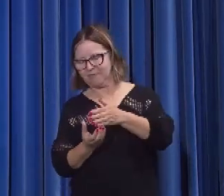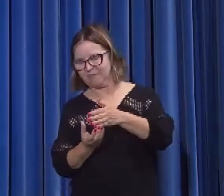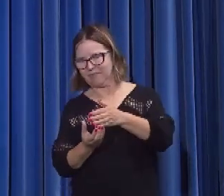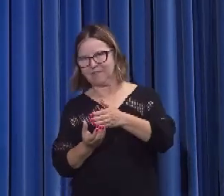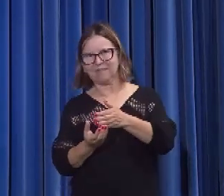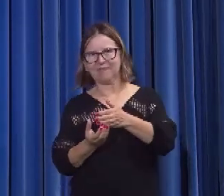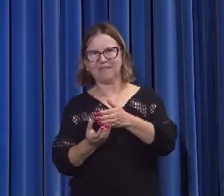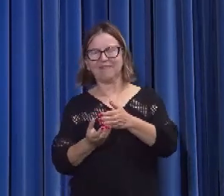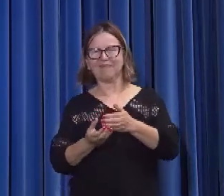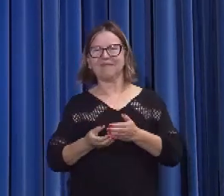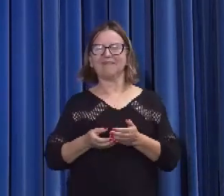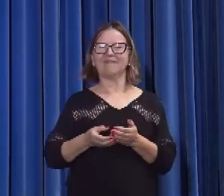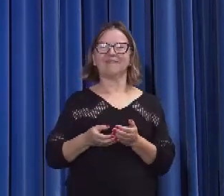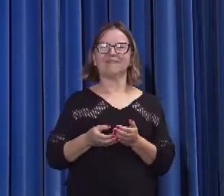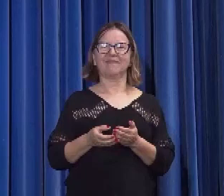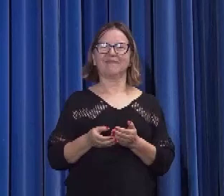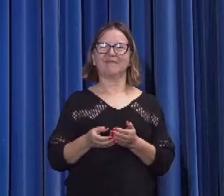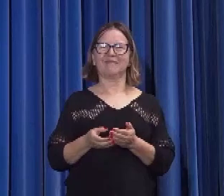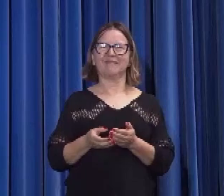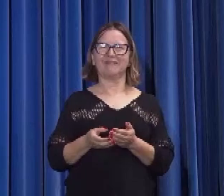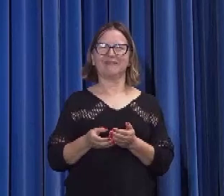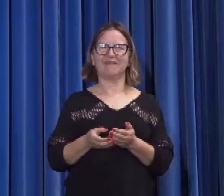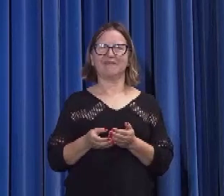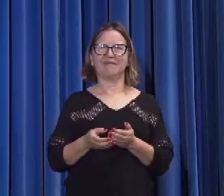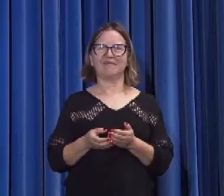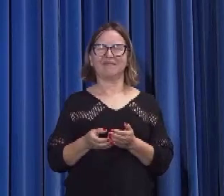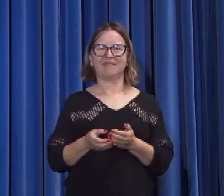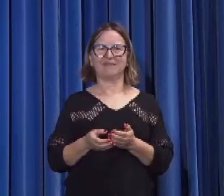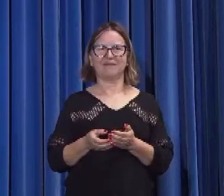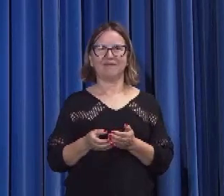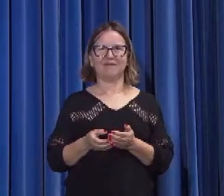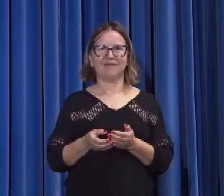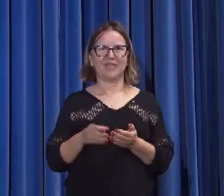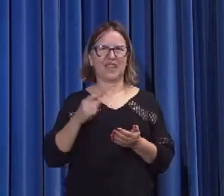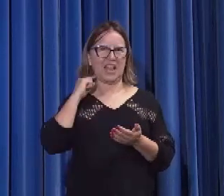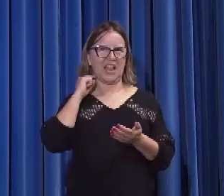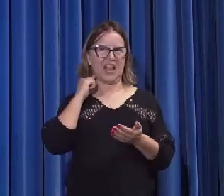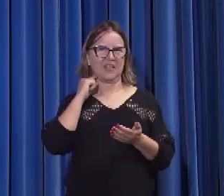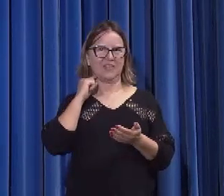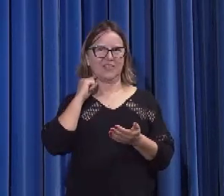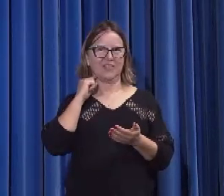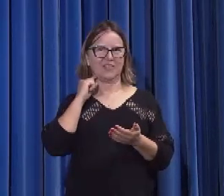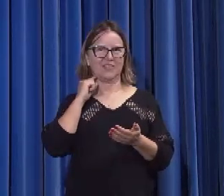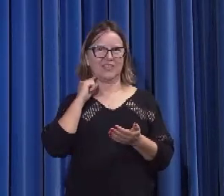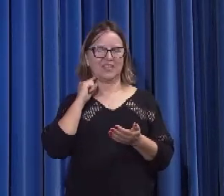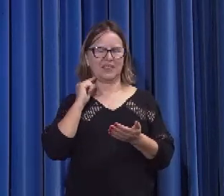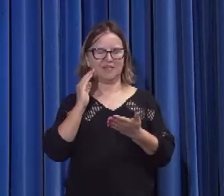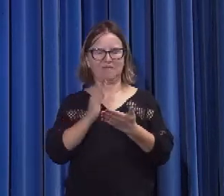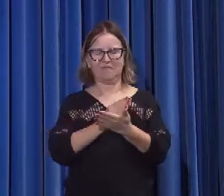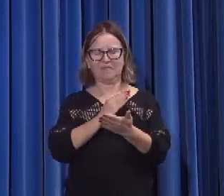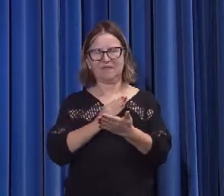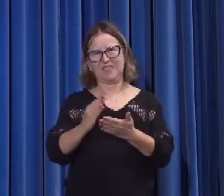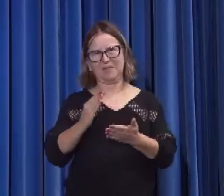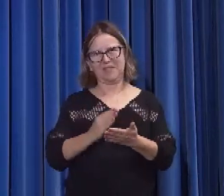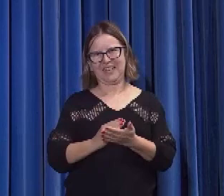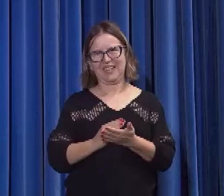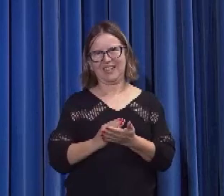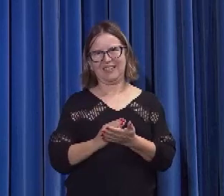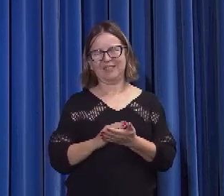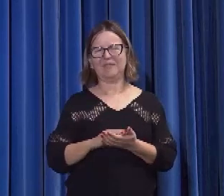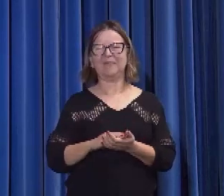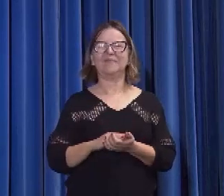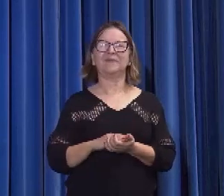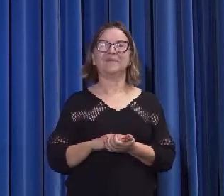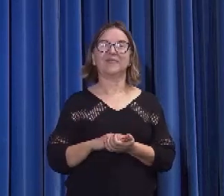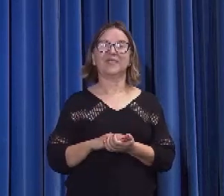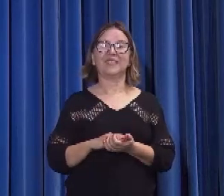que é escória é eliminado. Não fica nada senão o ouro puro. E